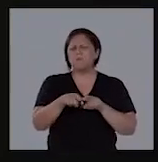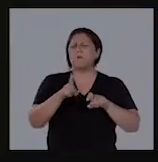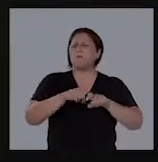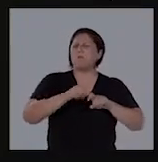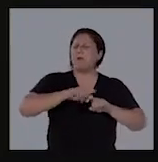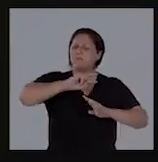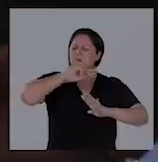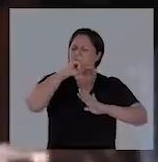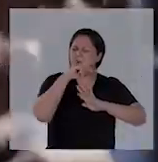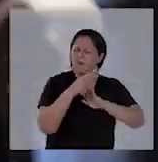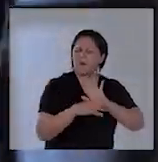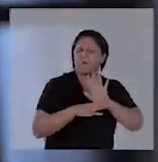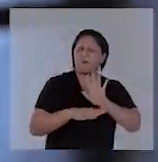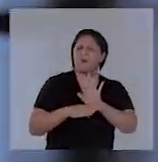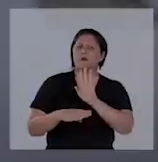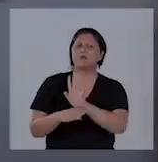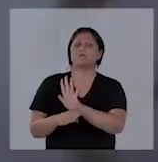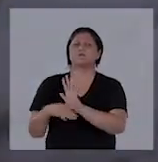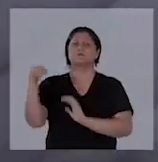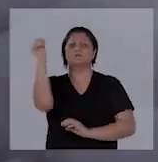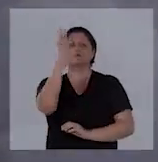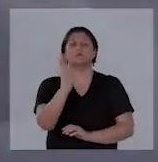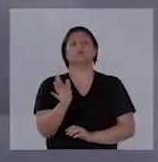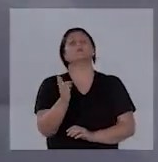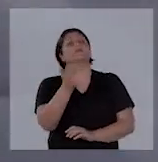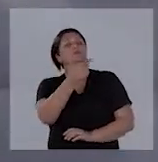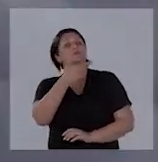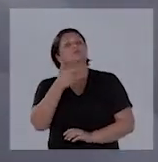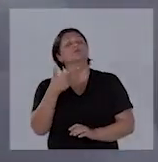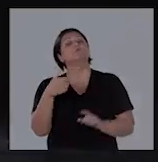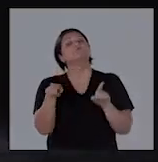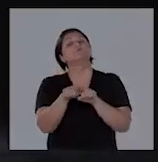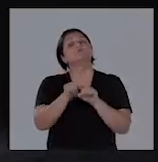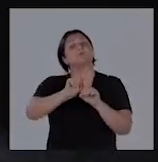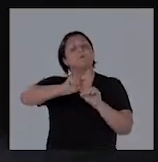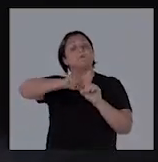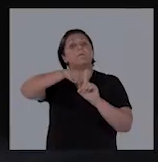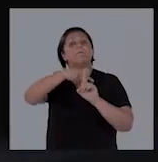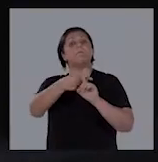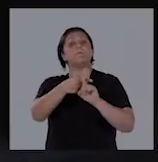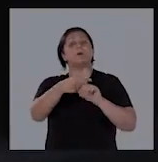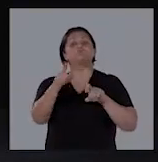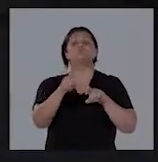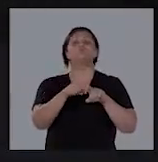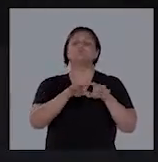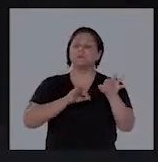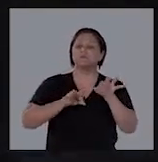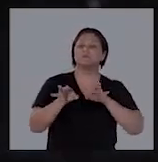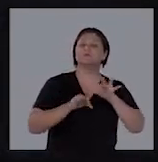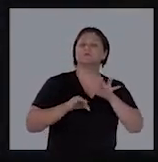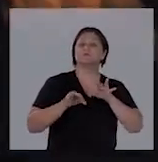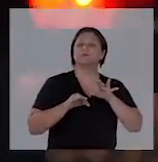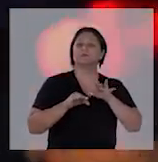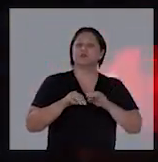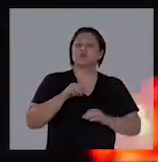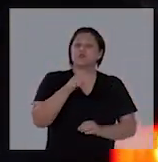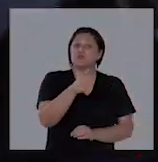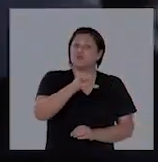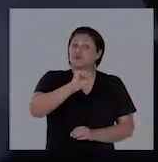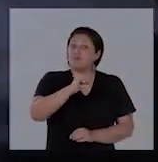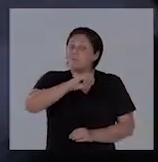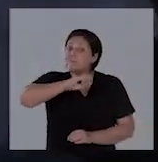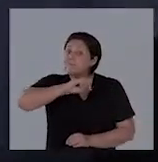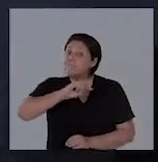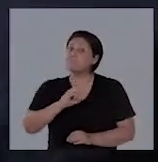postos de saúde o programa brasil sorridente e o programa mais médicos que levou 18